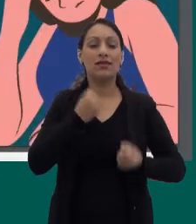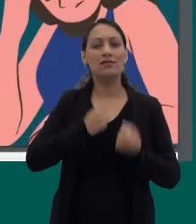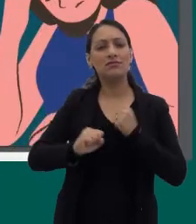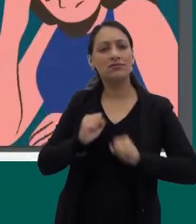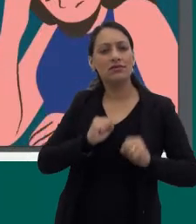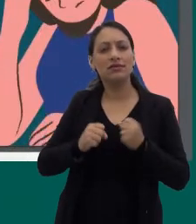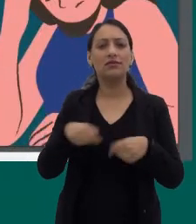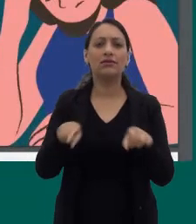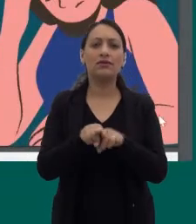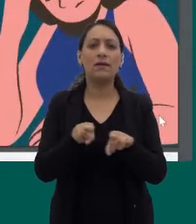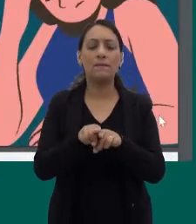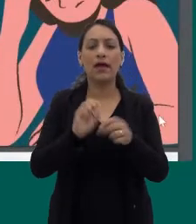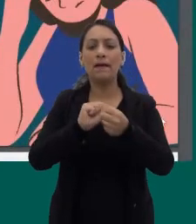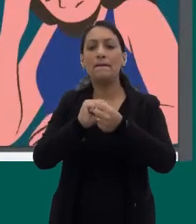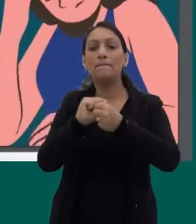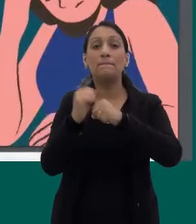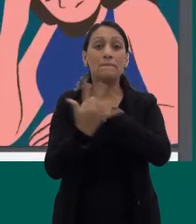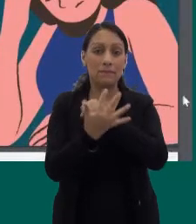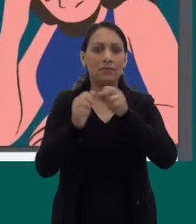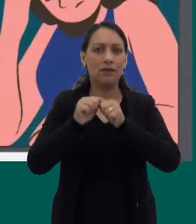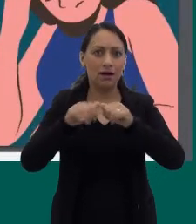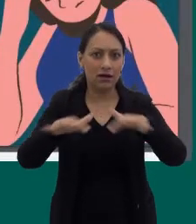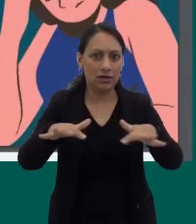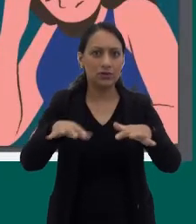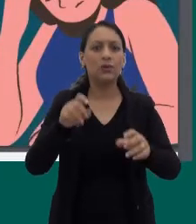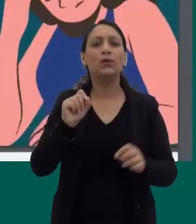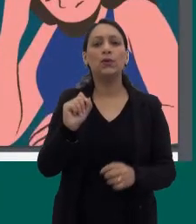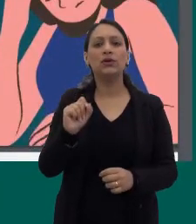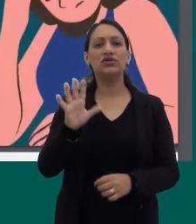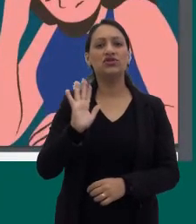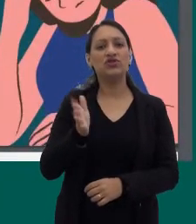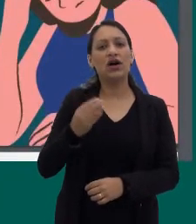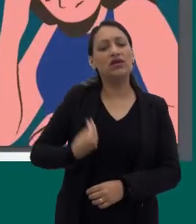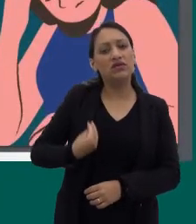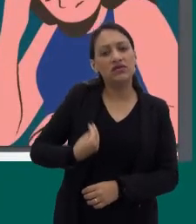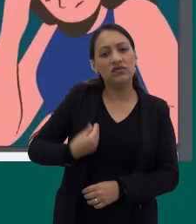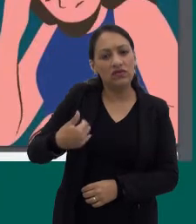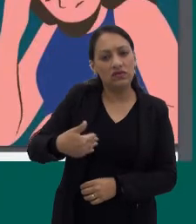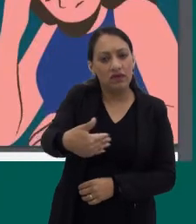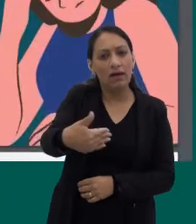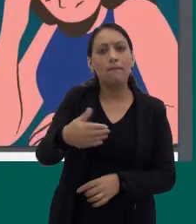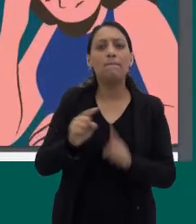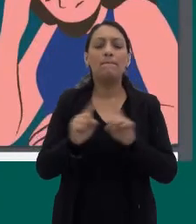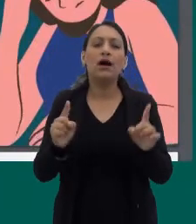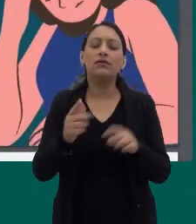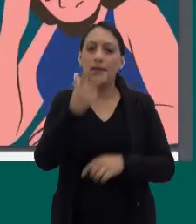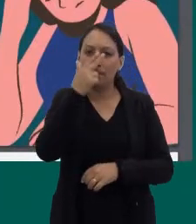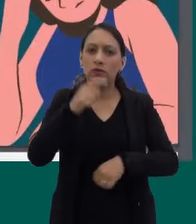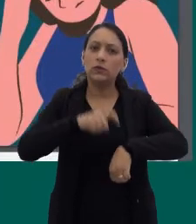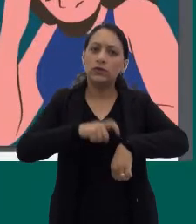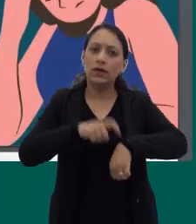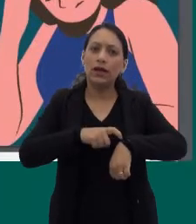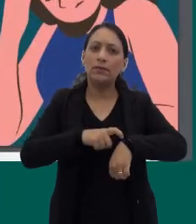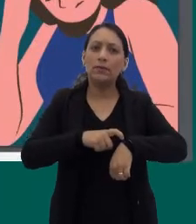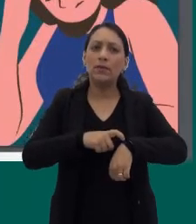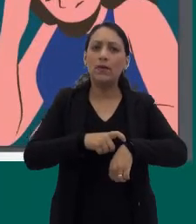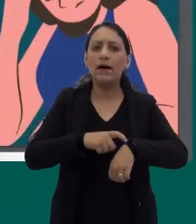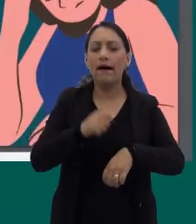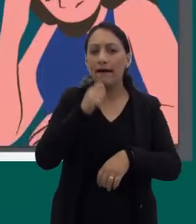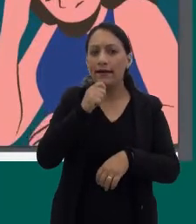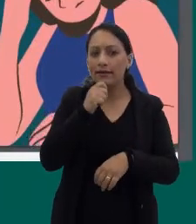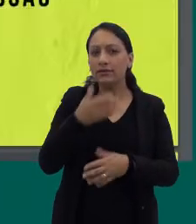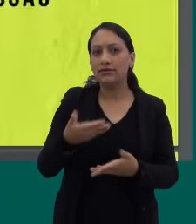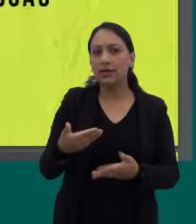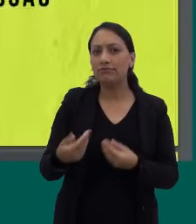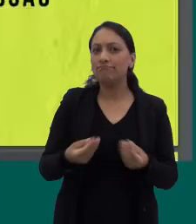ansiedade e pandemia, e esse momento intenso, assim, que a gente está um pouco saindo, mas, ao mesmo tempo, ainda vivendo,